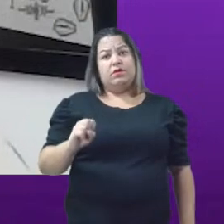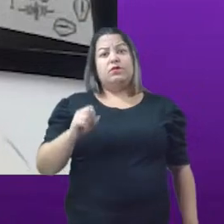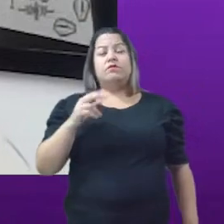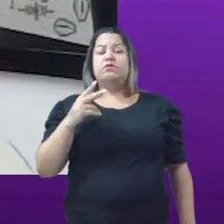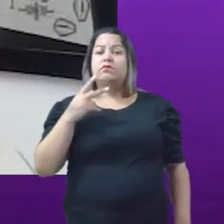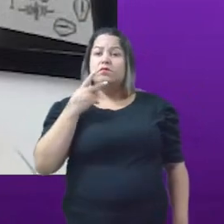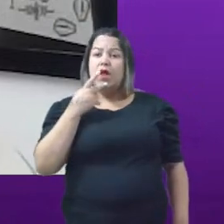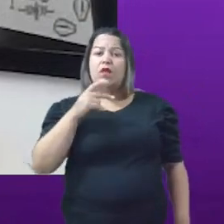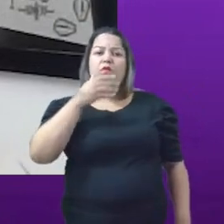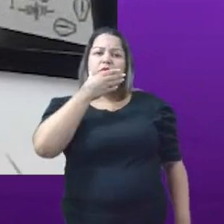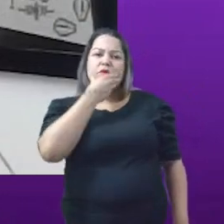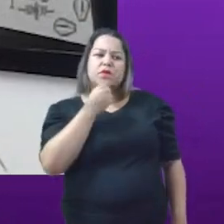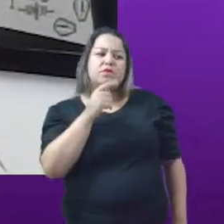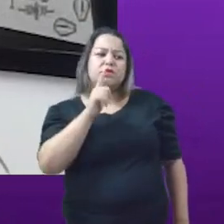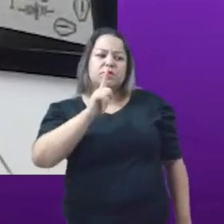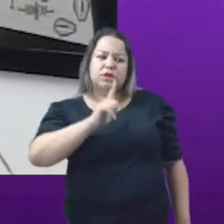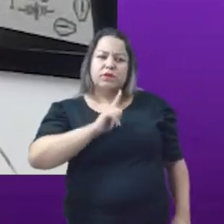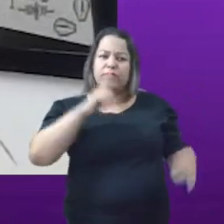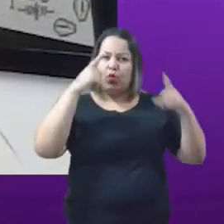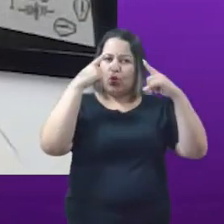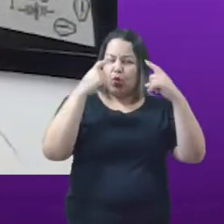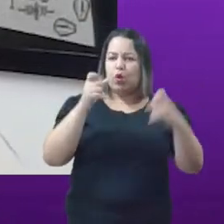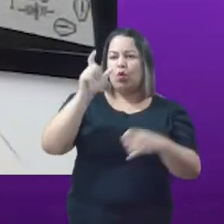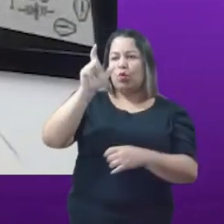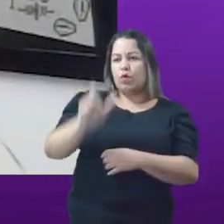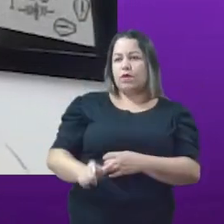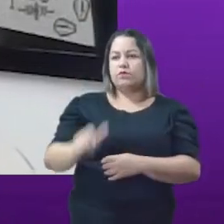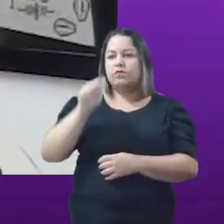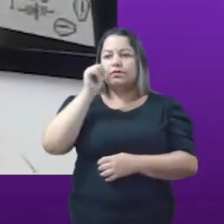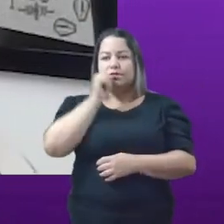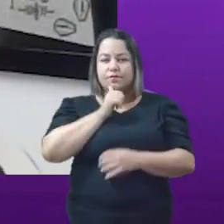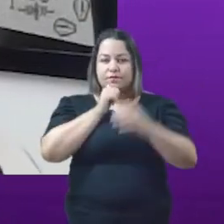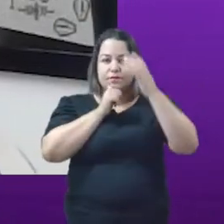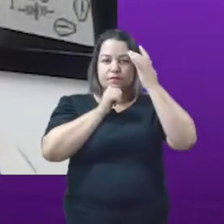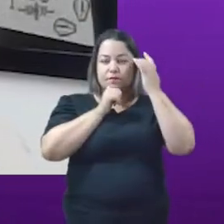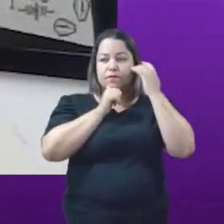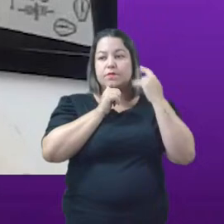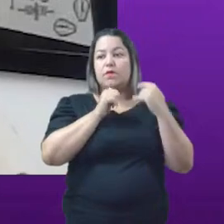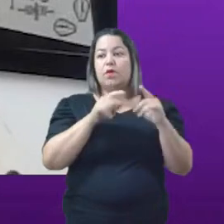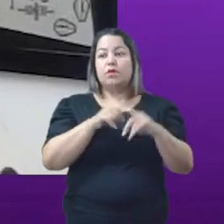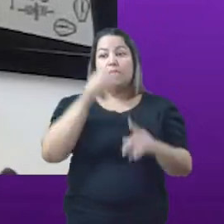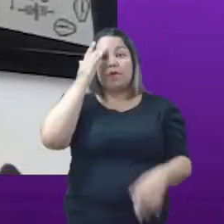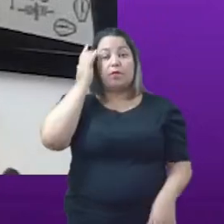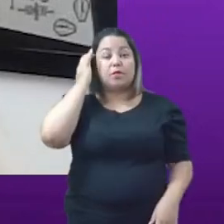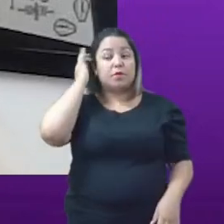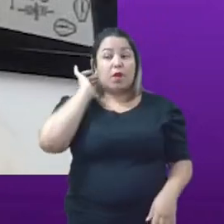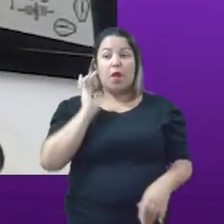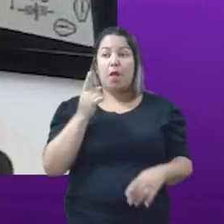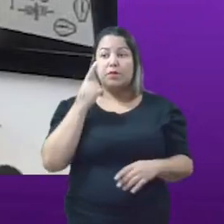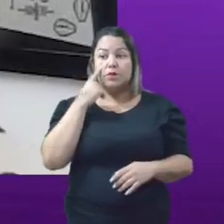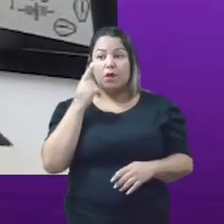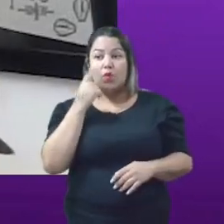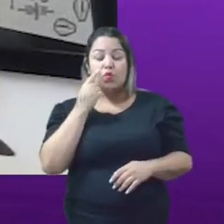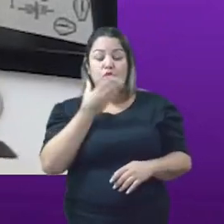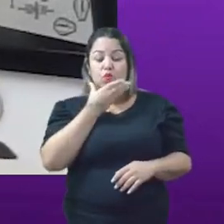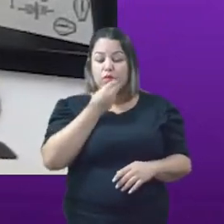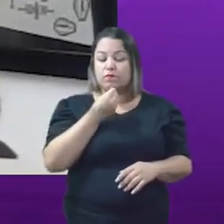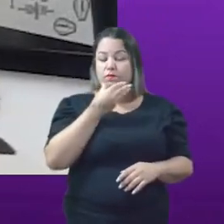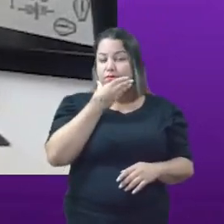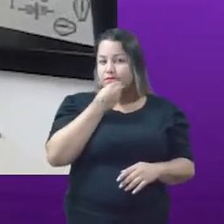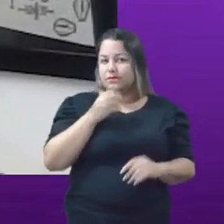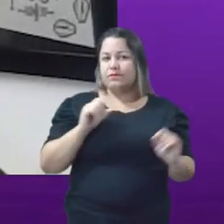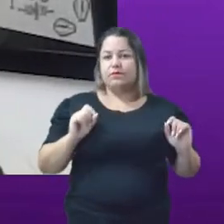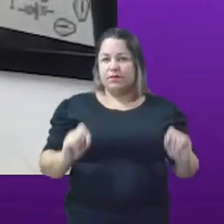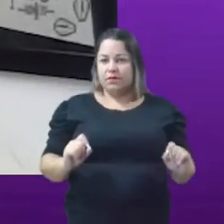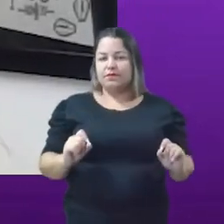os meninos a serem violentos com as meninas. Então, para além da gente prestar atenção nos homens e nas suas